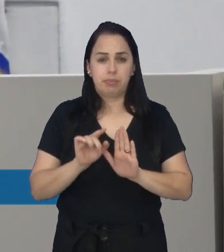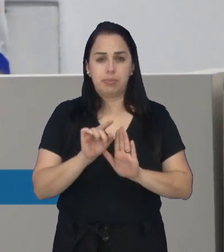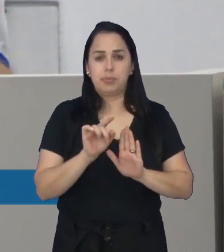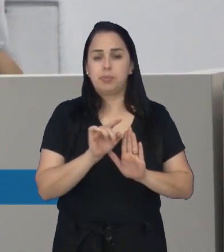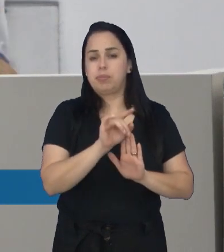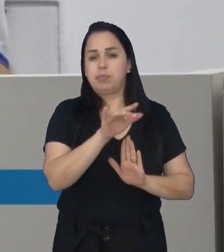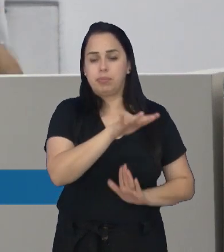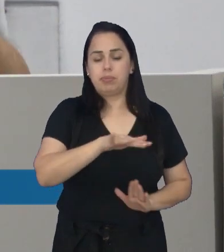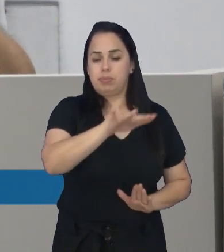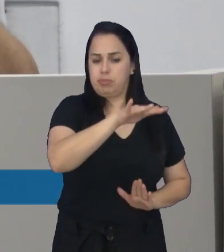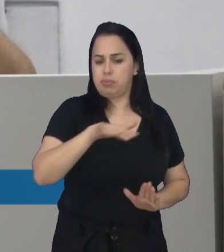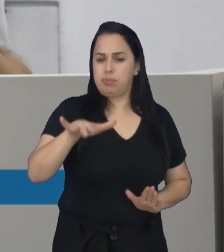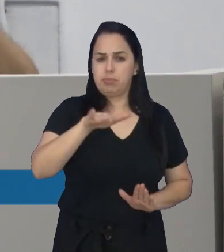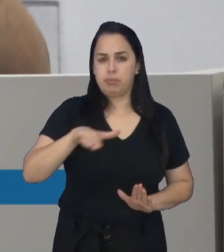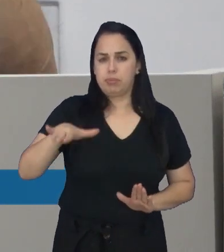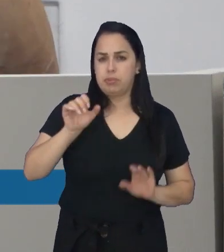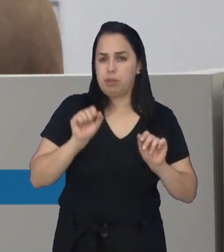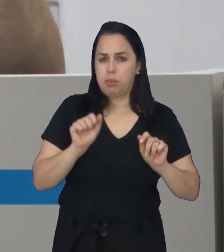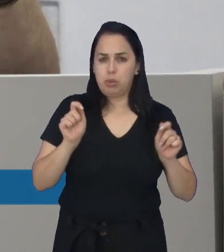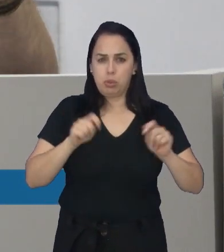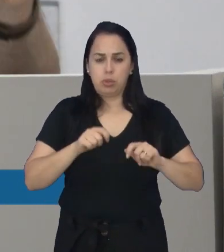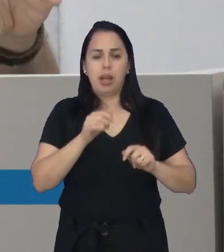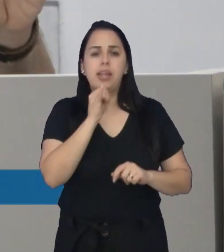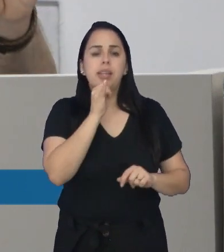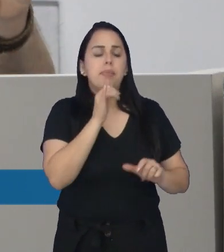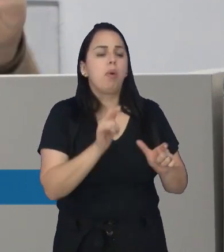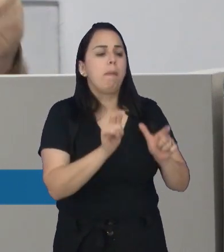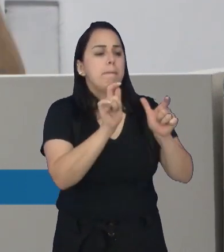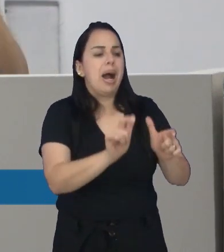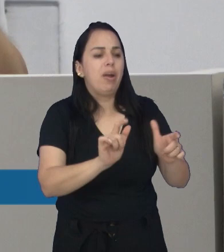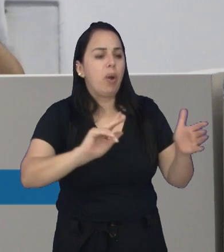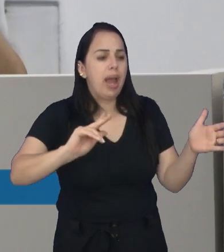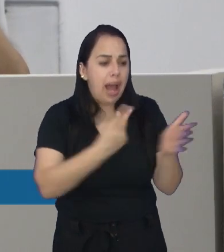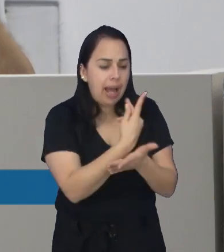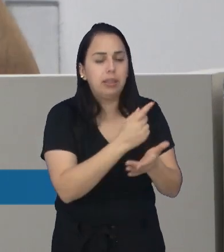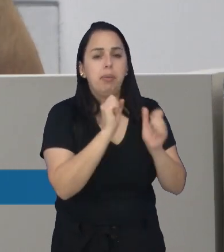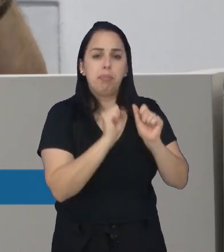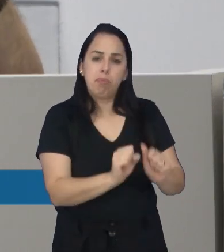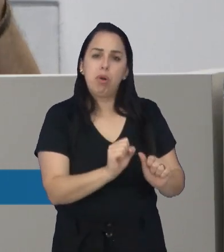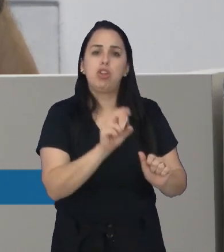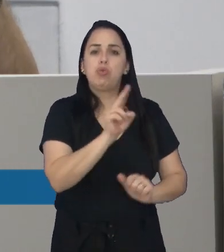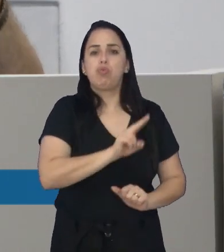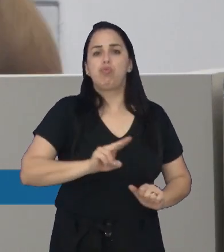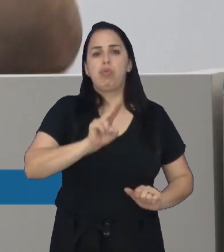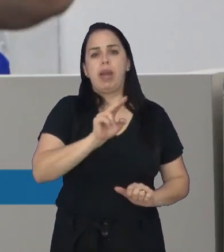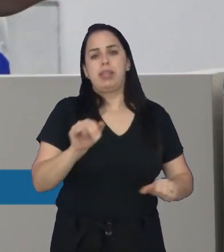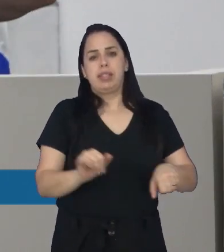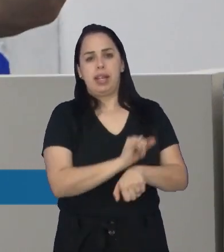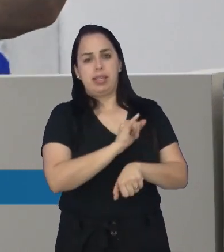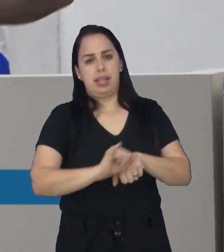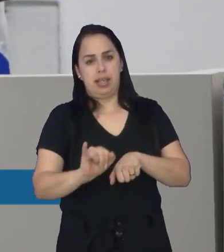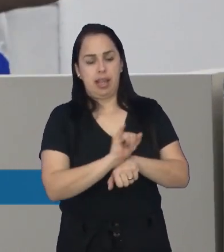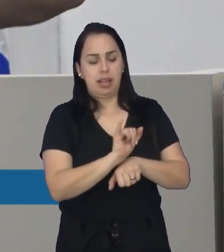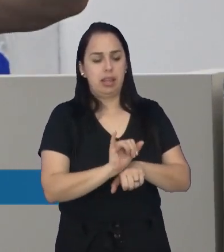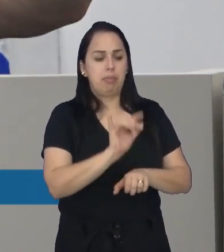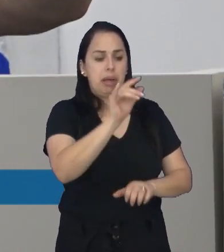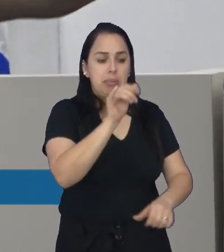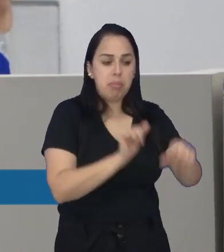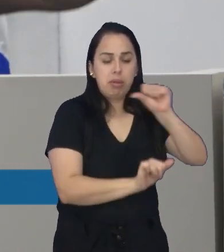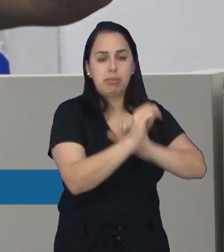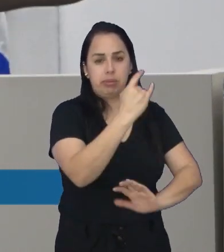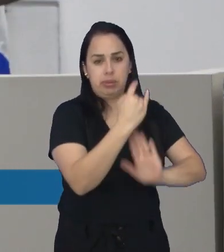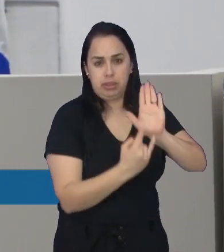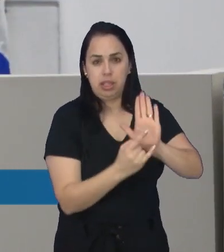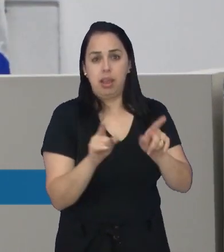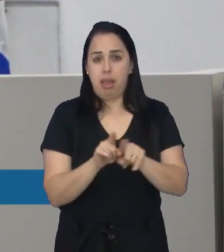às vezes pode ser usada para regularizar um bairro a qualquer momento ou às vezes pode ser regularizado inclusive para pegar uma área de um zoneamento